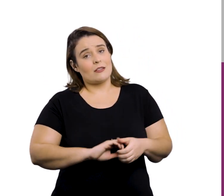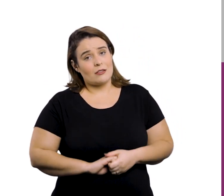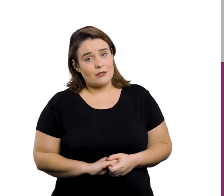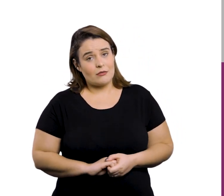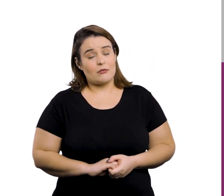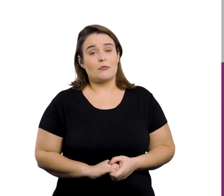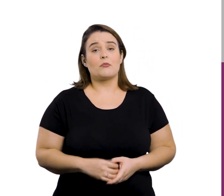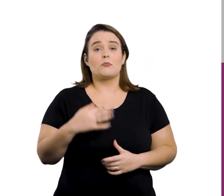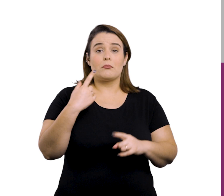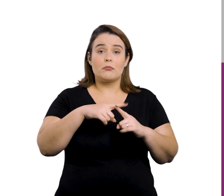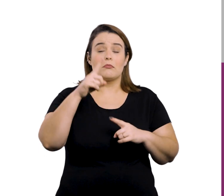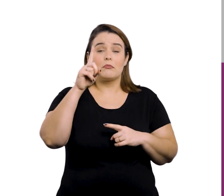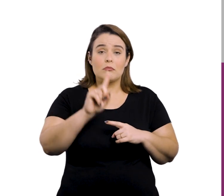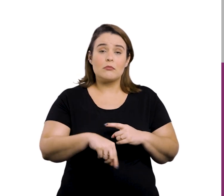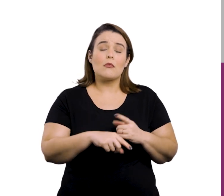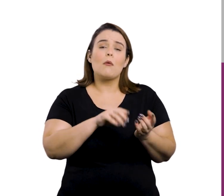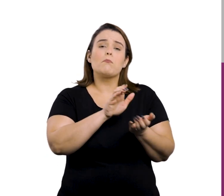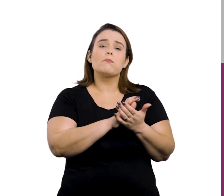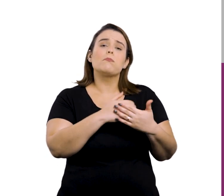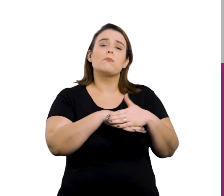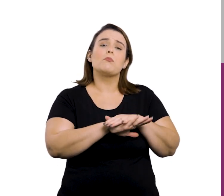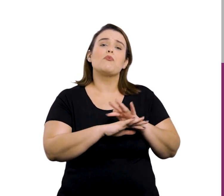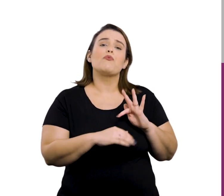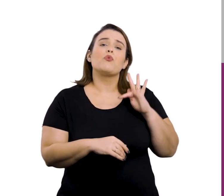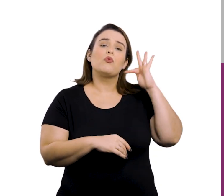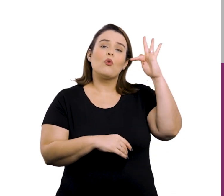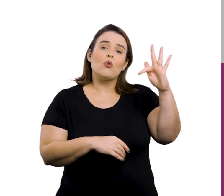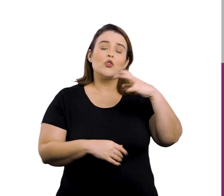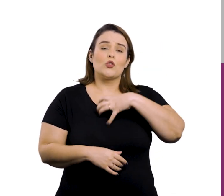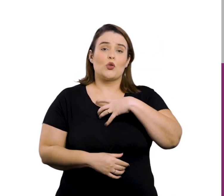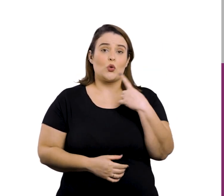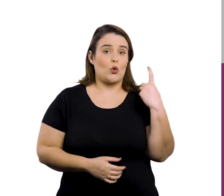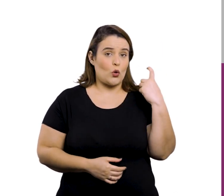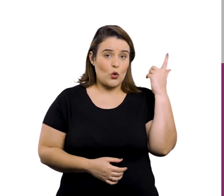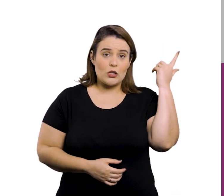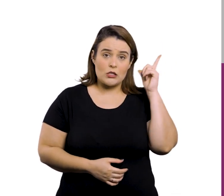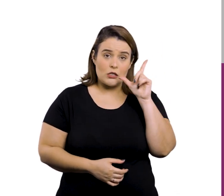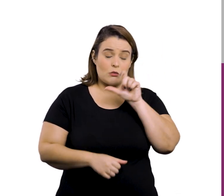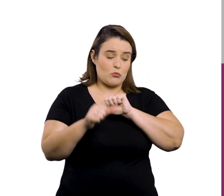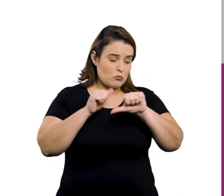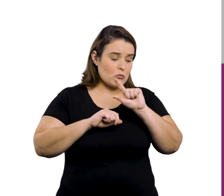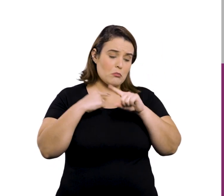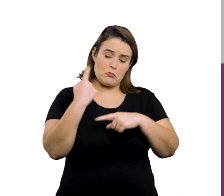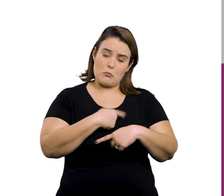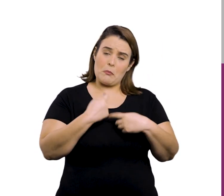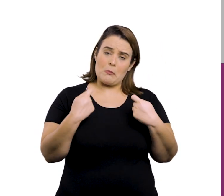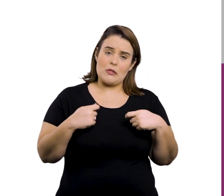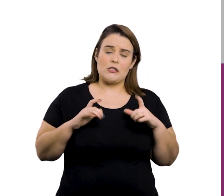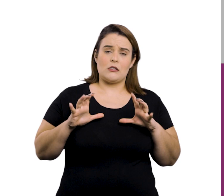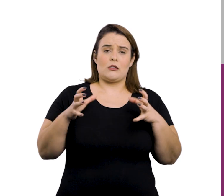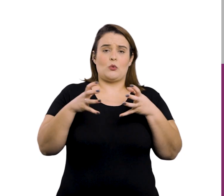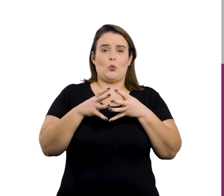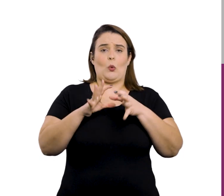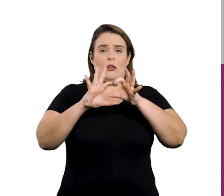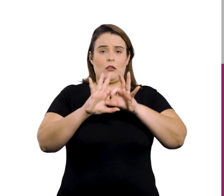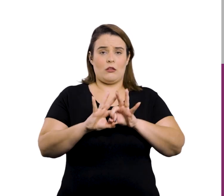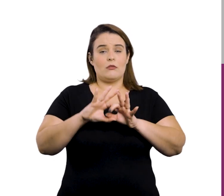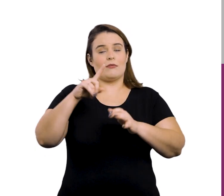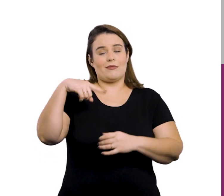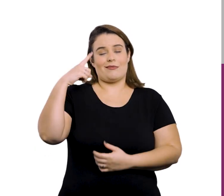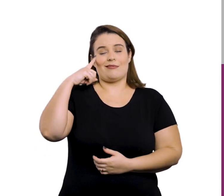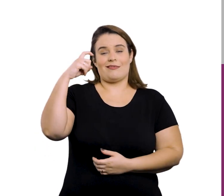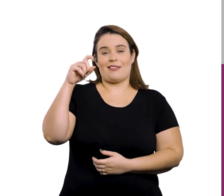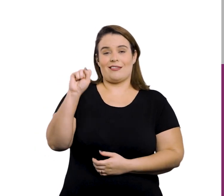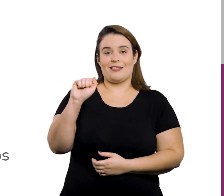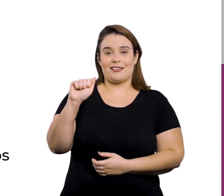Vamos investir em educação, porque essa é a poupança para o futuro. A única maneira de reverter isso é a maioria